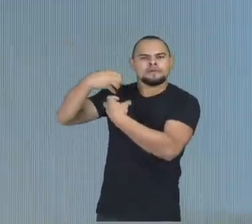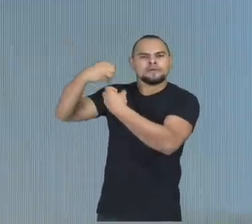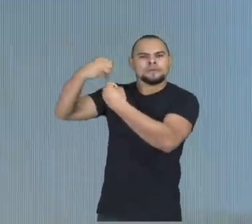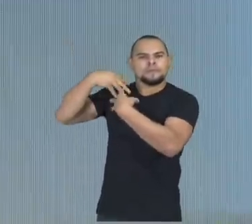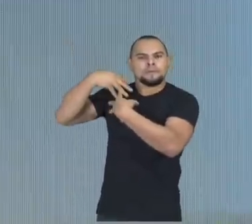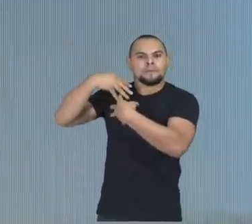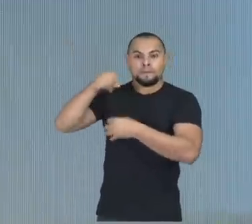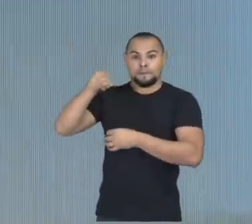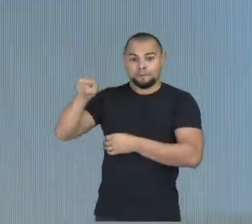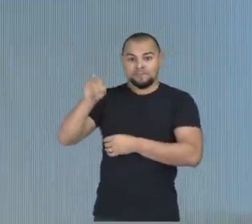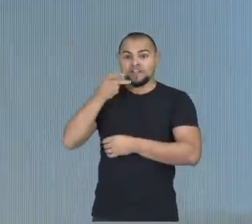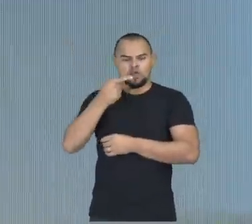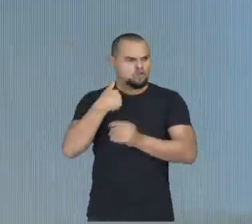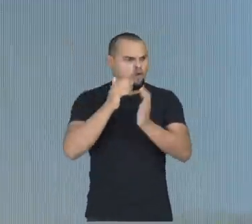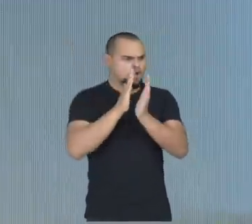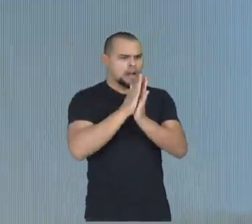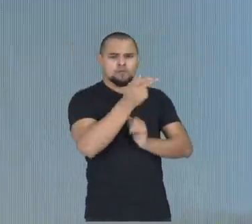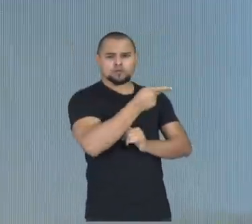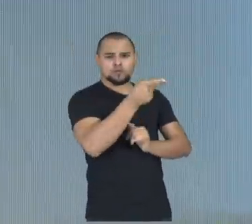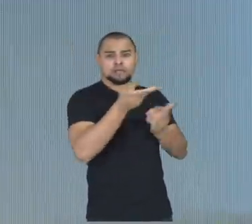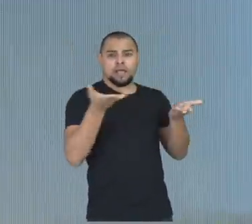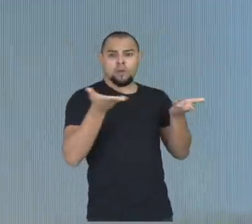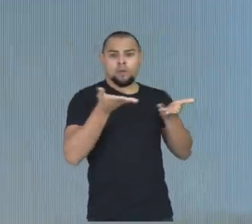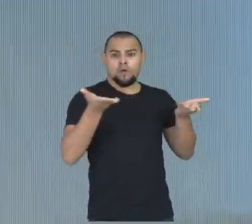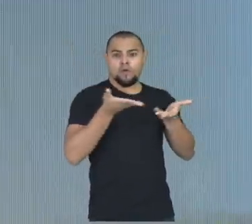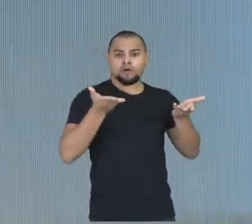vou orar por vocês agora.